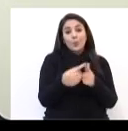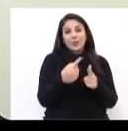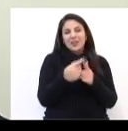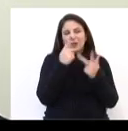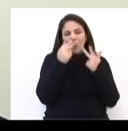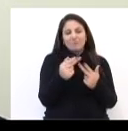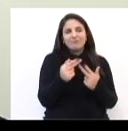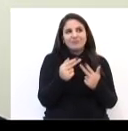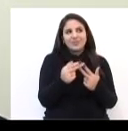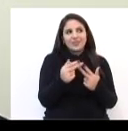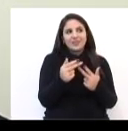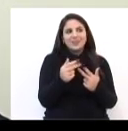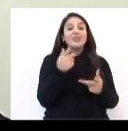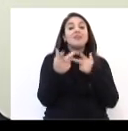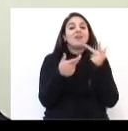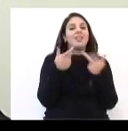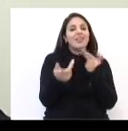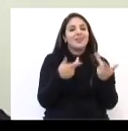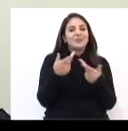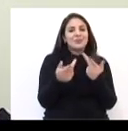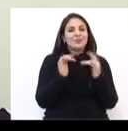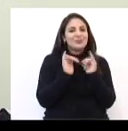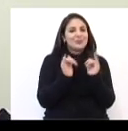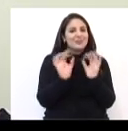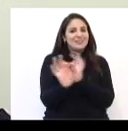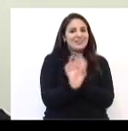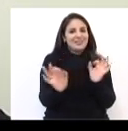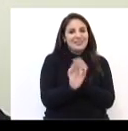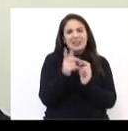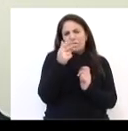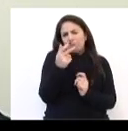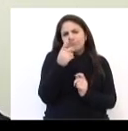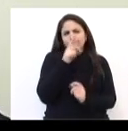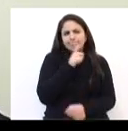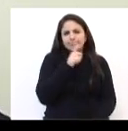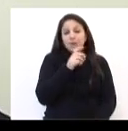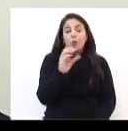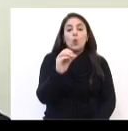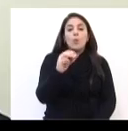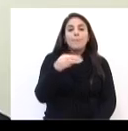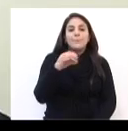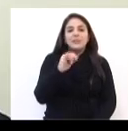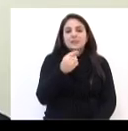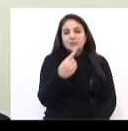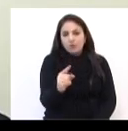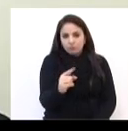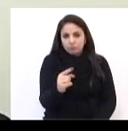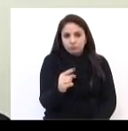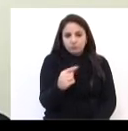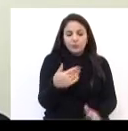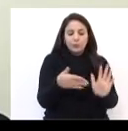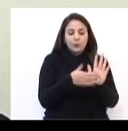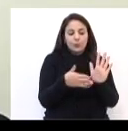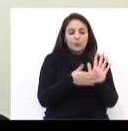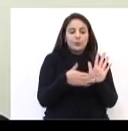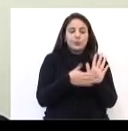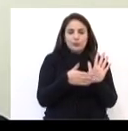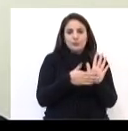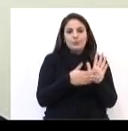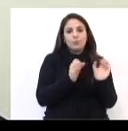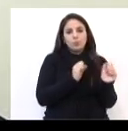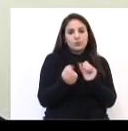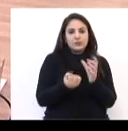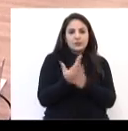você está omitindo informação que é relevante ao se analisar os impactos ambientais que a atividade proposta